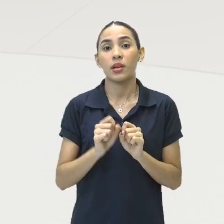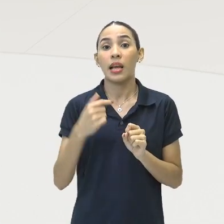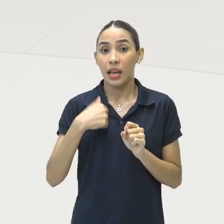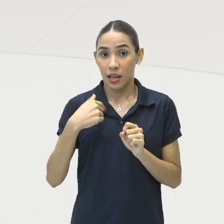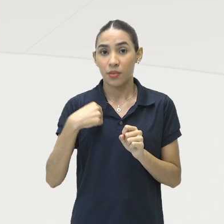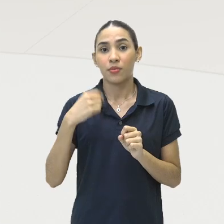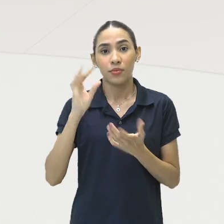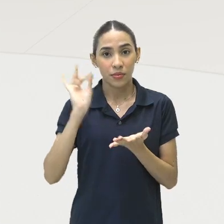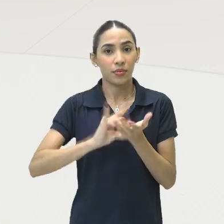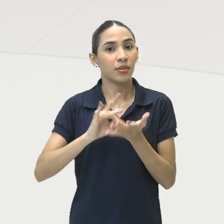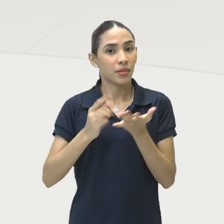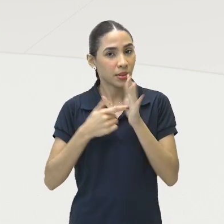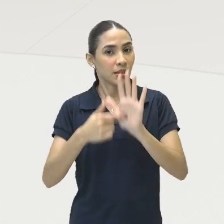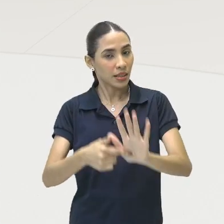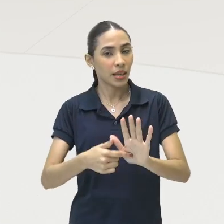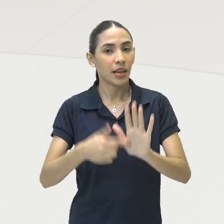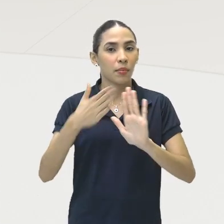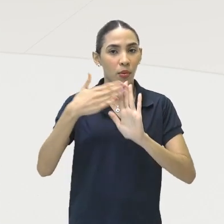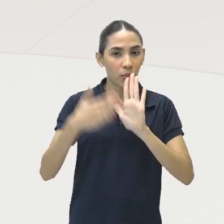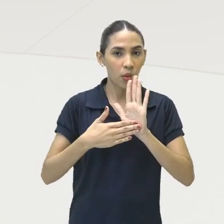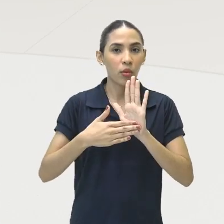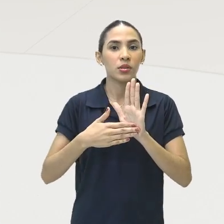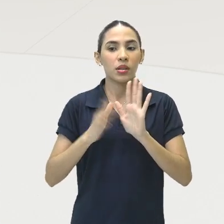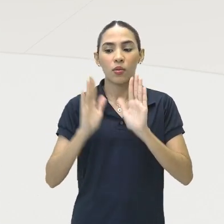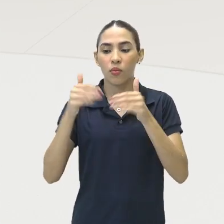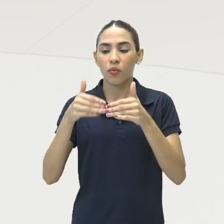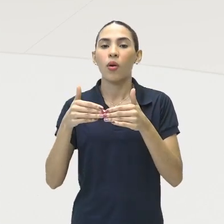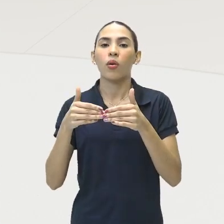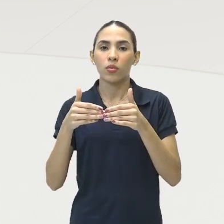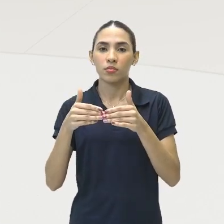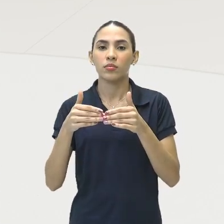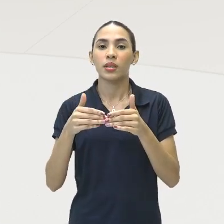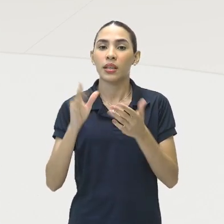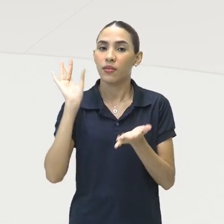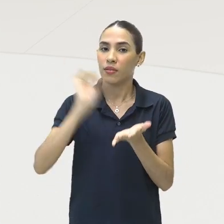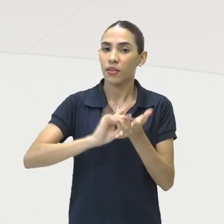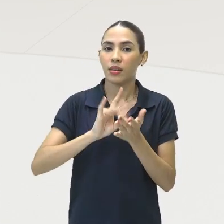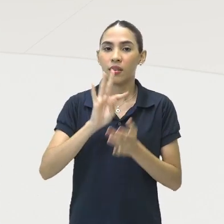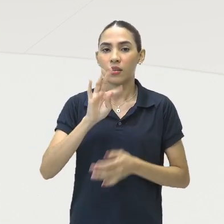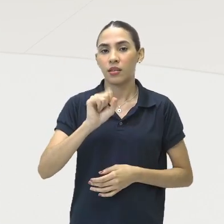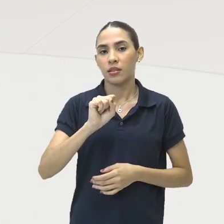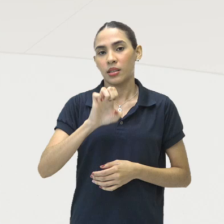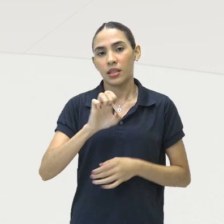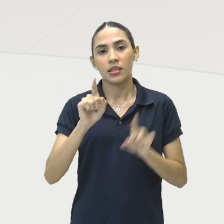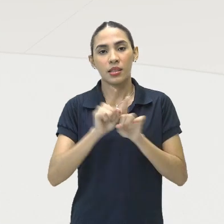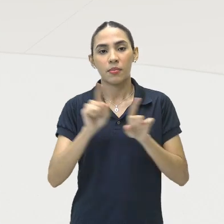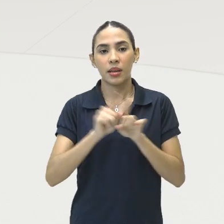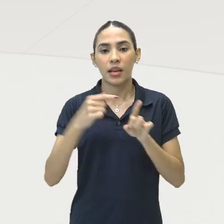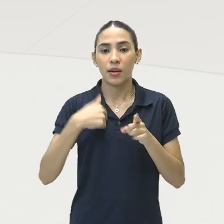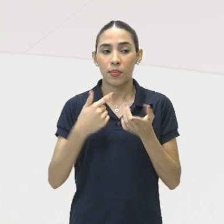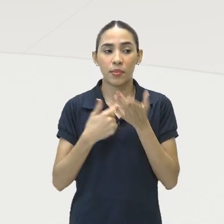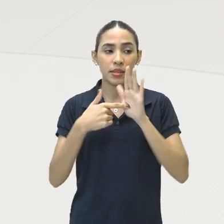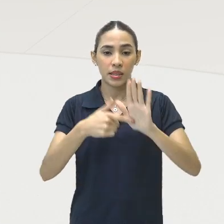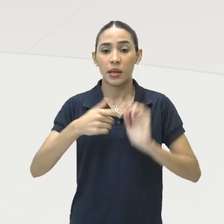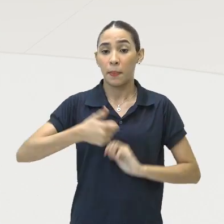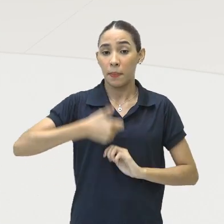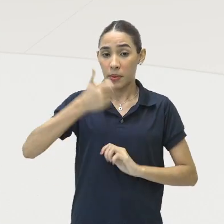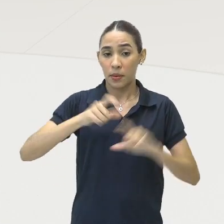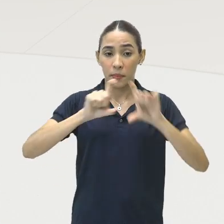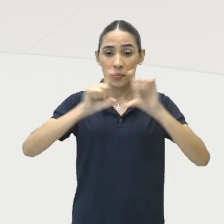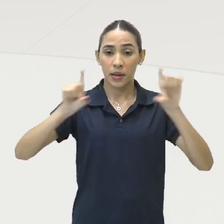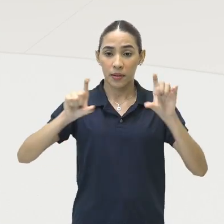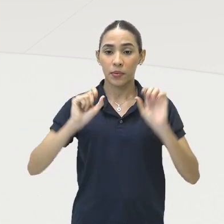vou trazer a minha proposta de intervenção para esse problema e a reafirmação da tese que eu trouxe também no primeiro